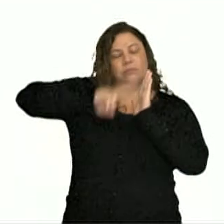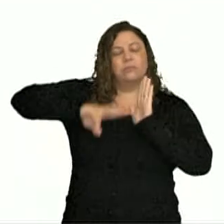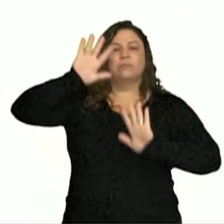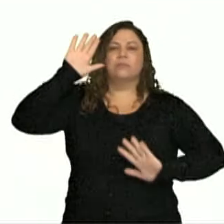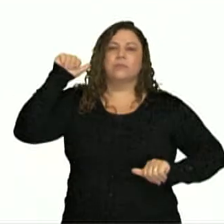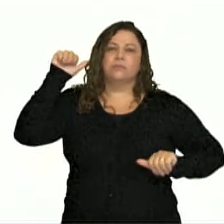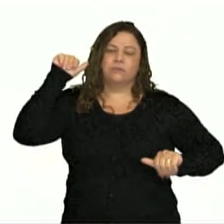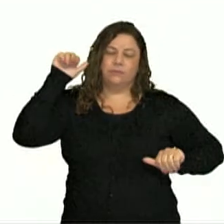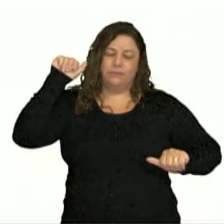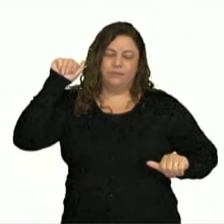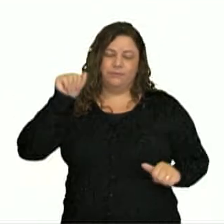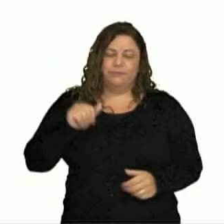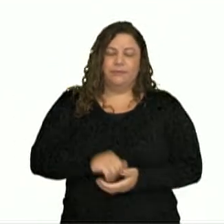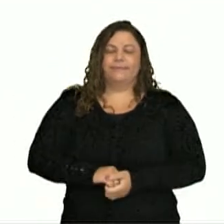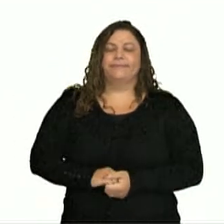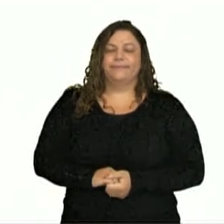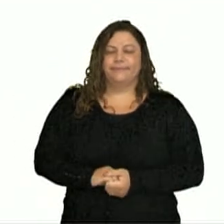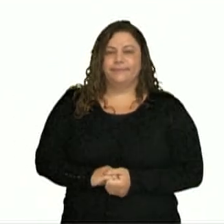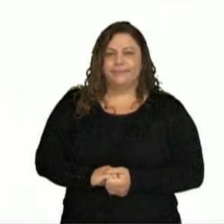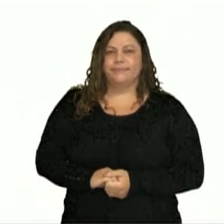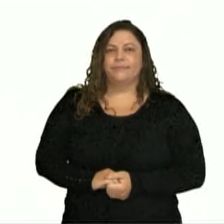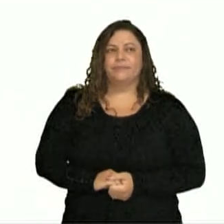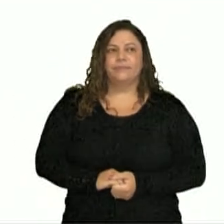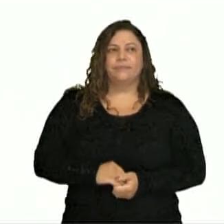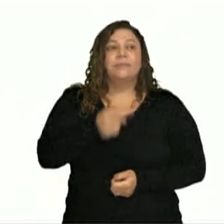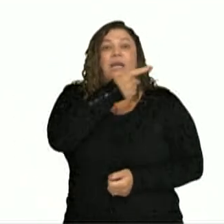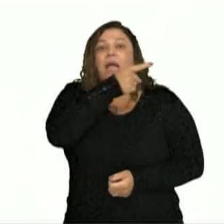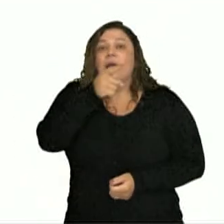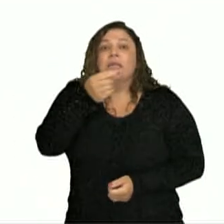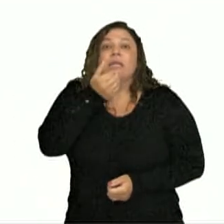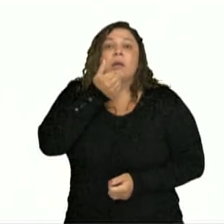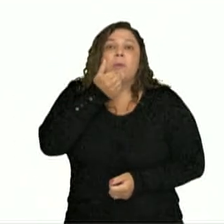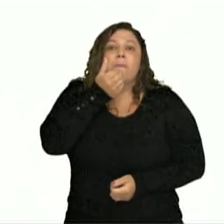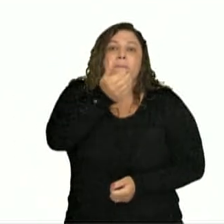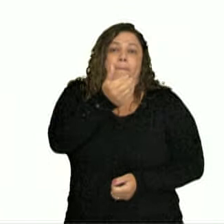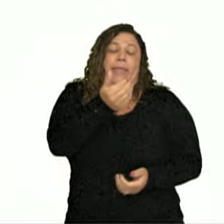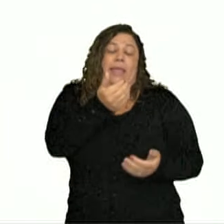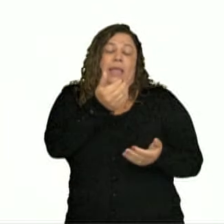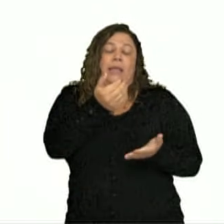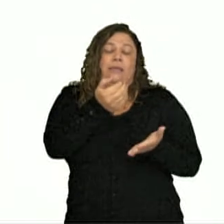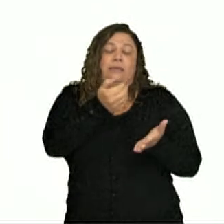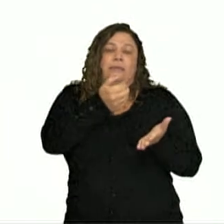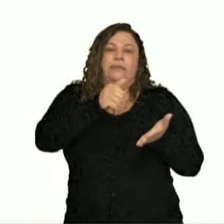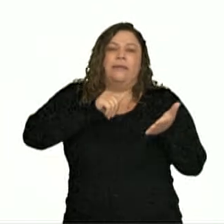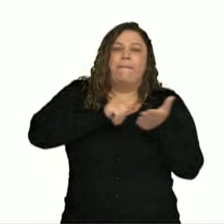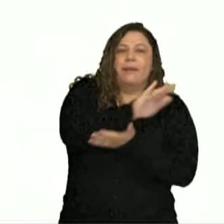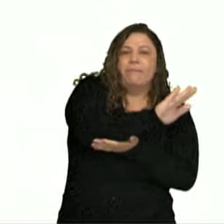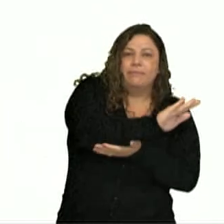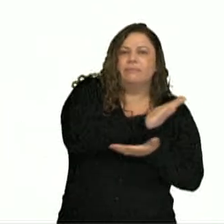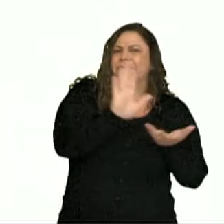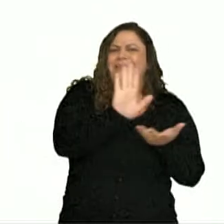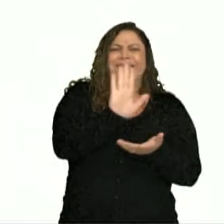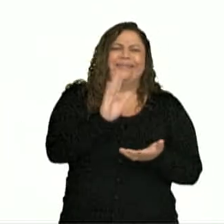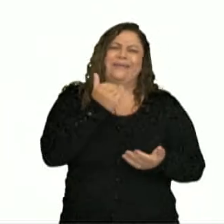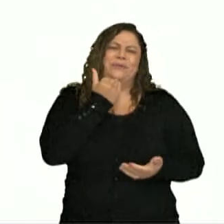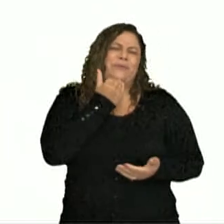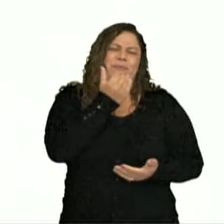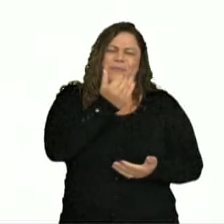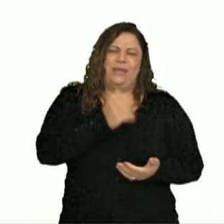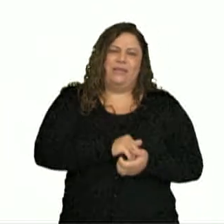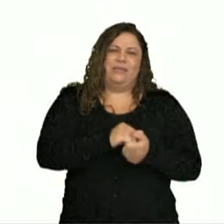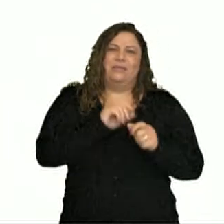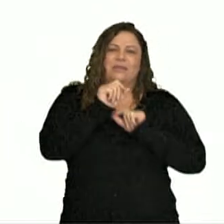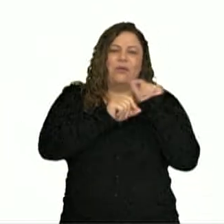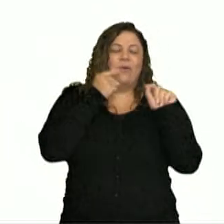cuenta todavía, não peça a conta ainda. Quiero ahora um postre, eu quero pedir agora uma